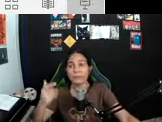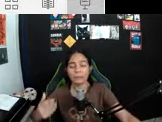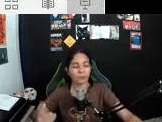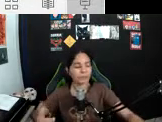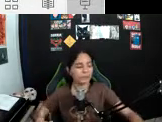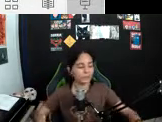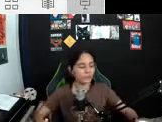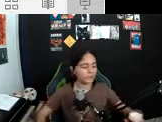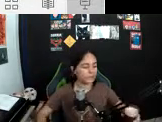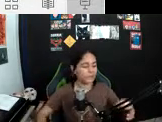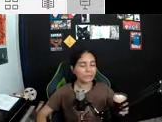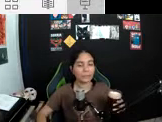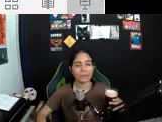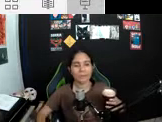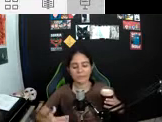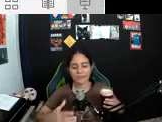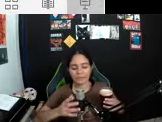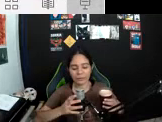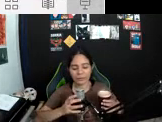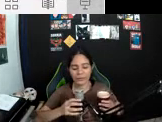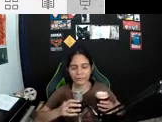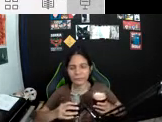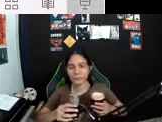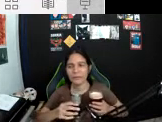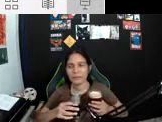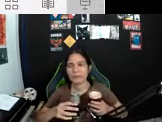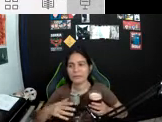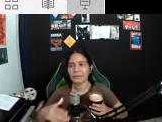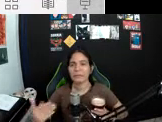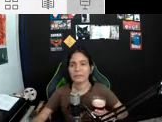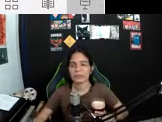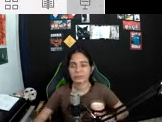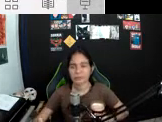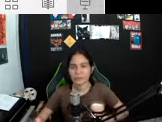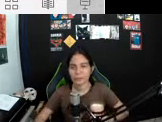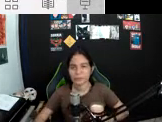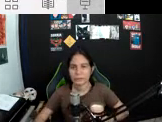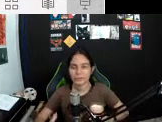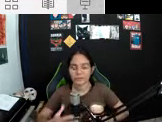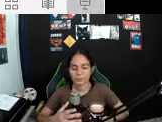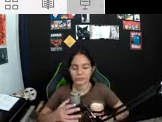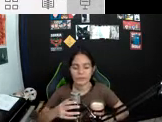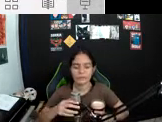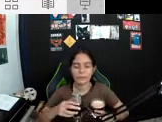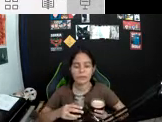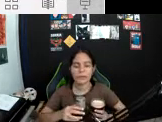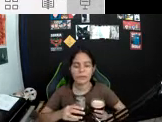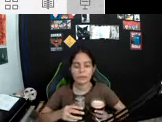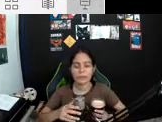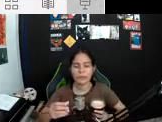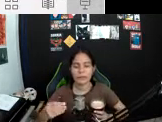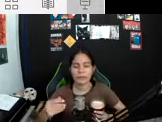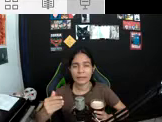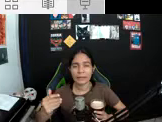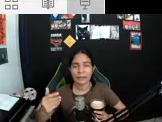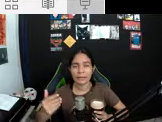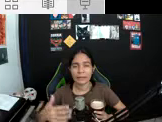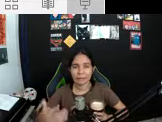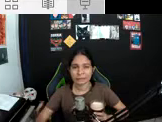da profissão de vocês, né, para que vocês trabalhem futuramente sempre prestando o melhor serviço possível,